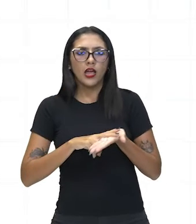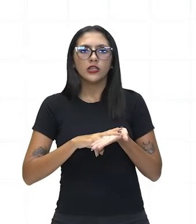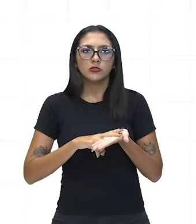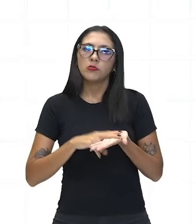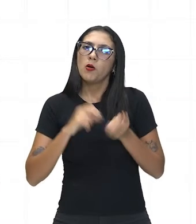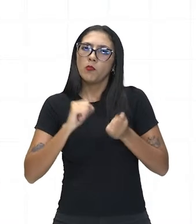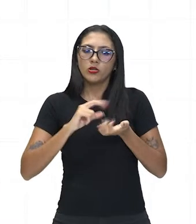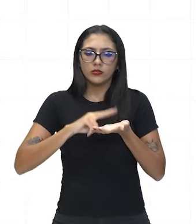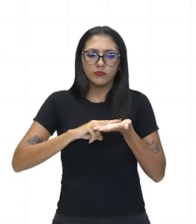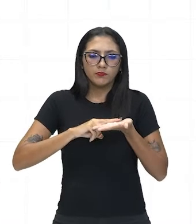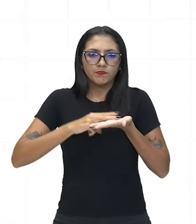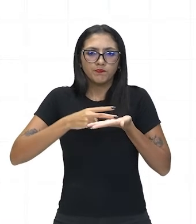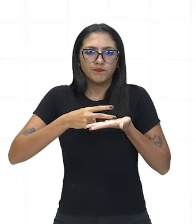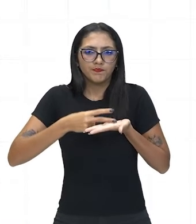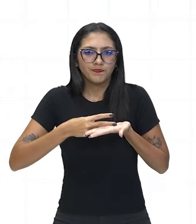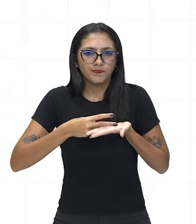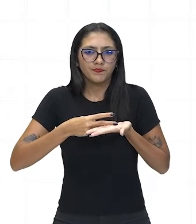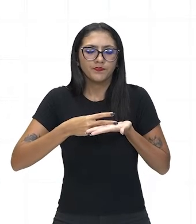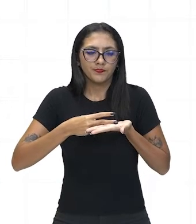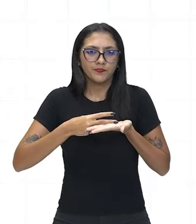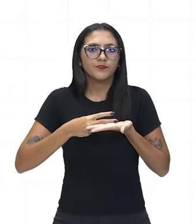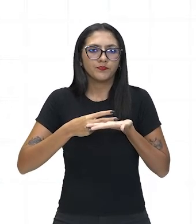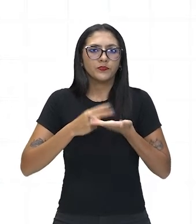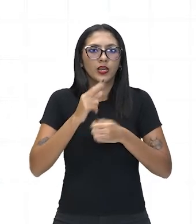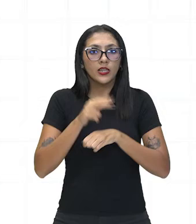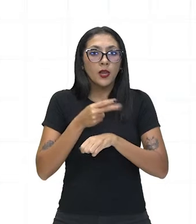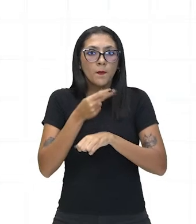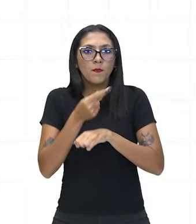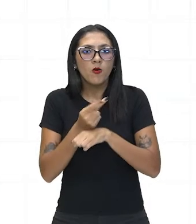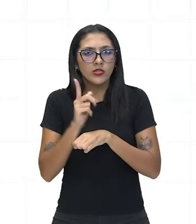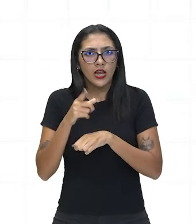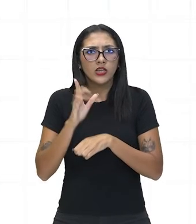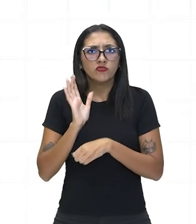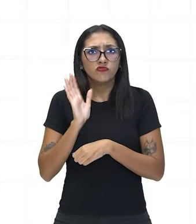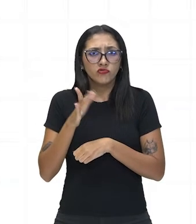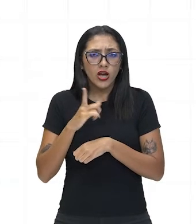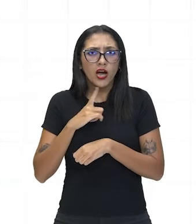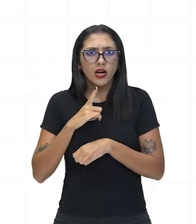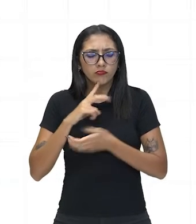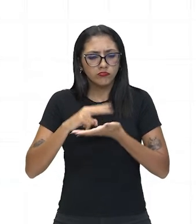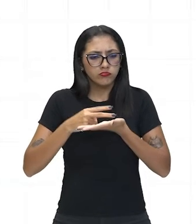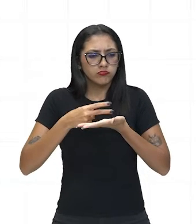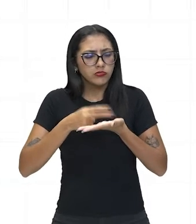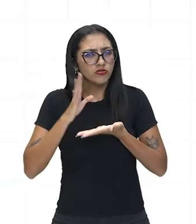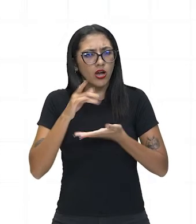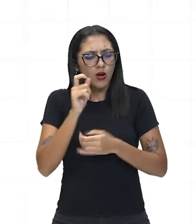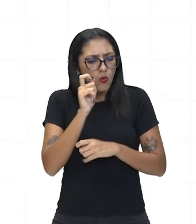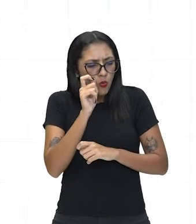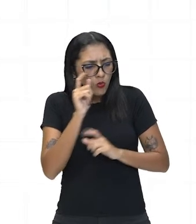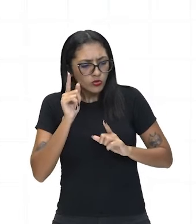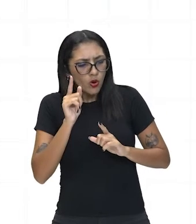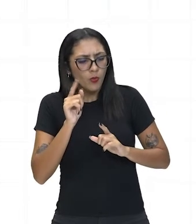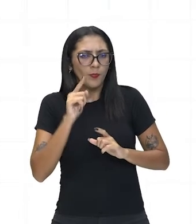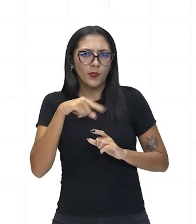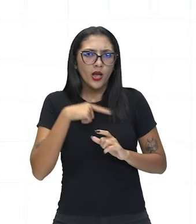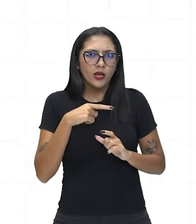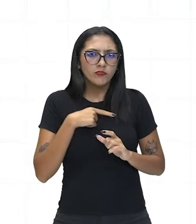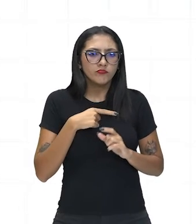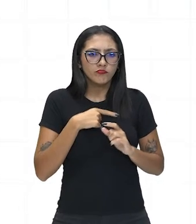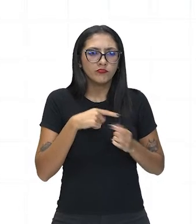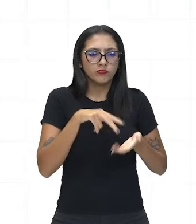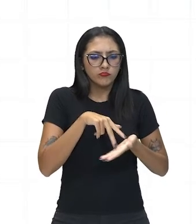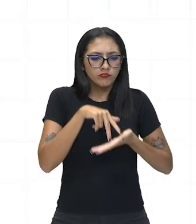vítima, quando ela tiver recobrar sua consciência e estiver orientada e lúcida, você vai levar essa vítima